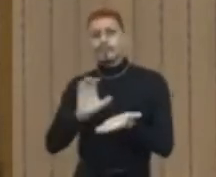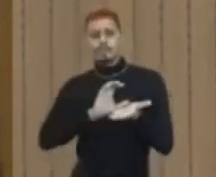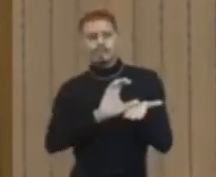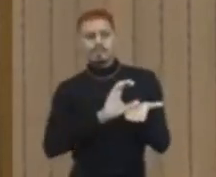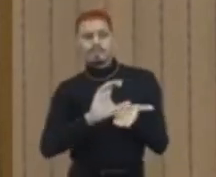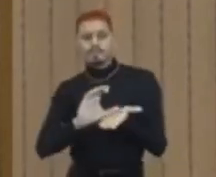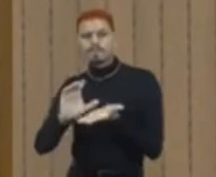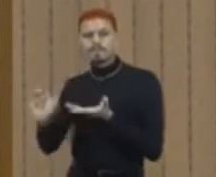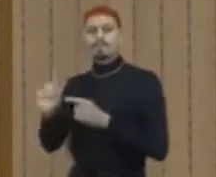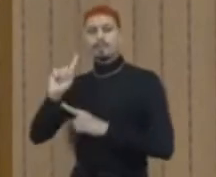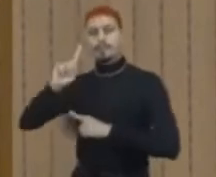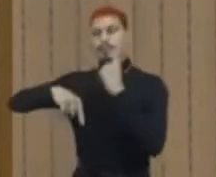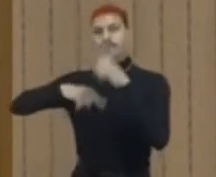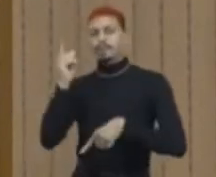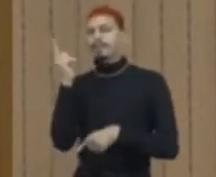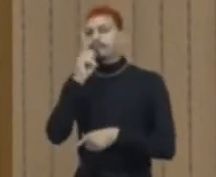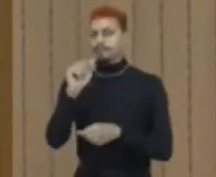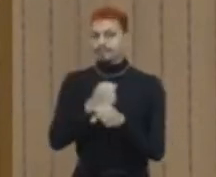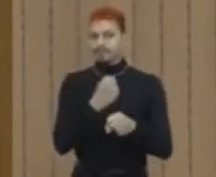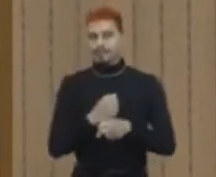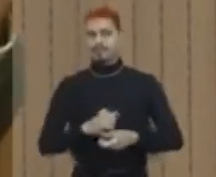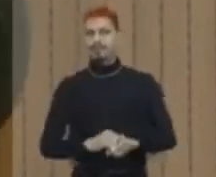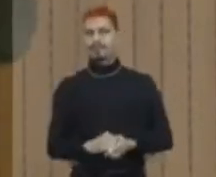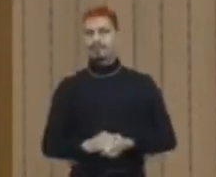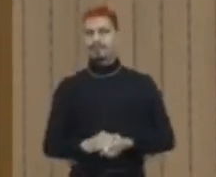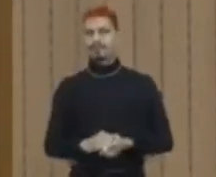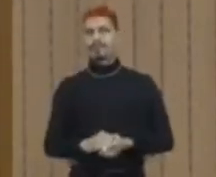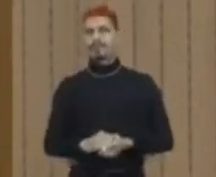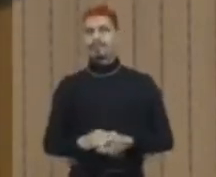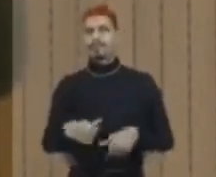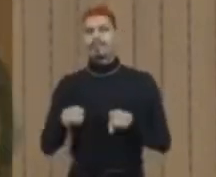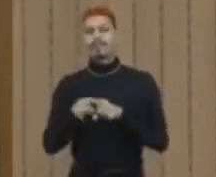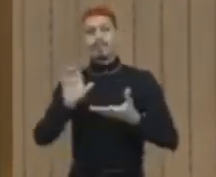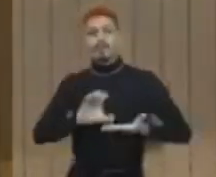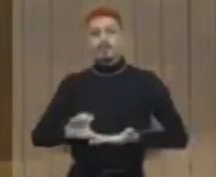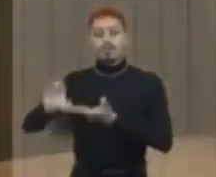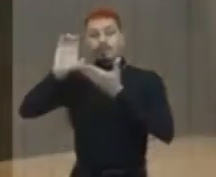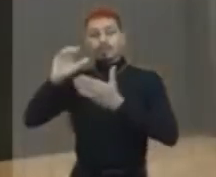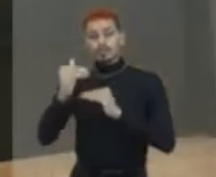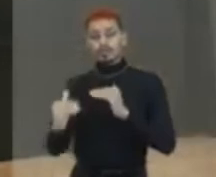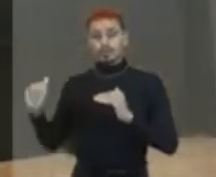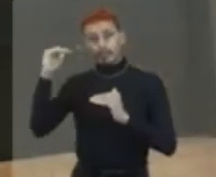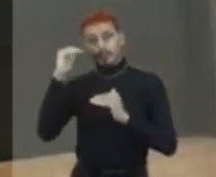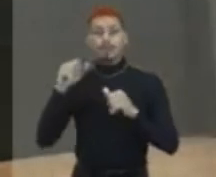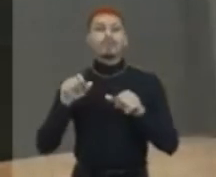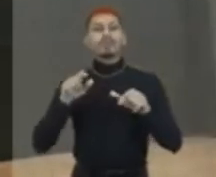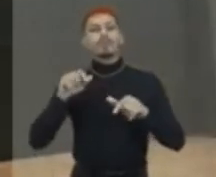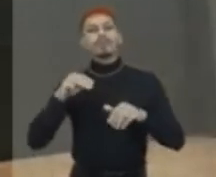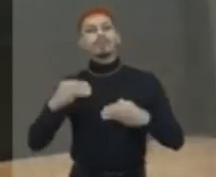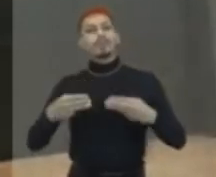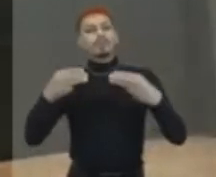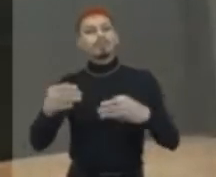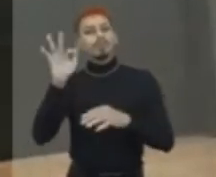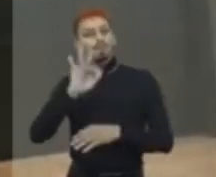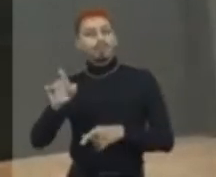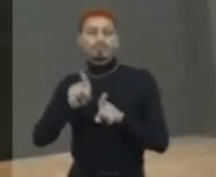recursos para poder executar a obra. Também os conselheiros do Conselho Superior do Ministério Público Federal, diversos